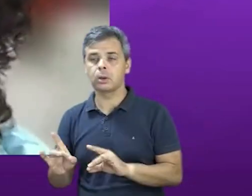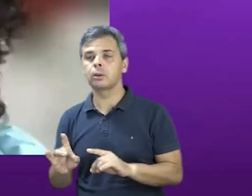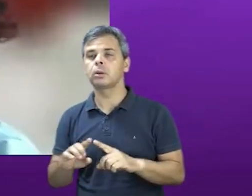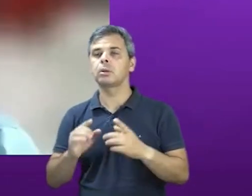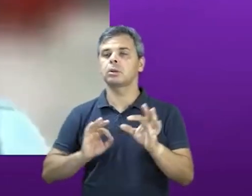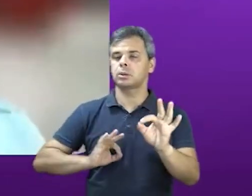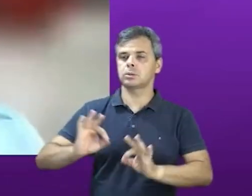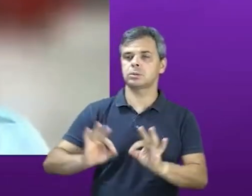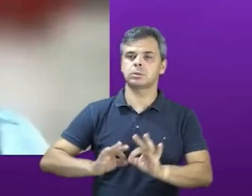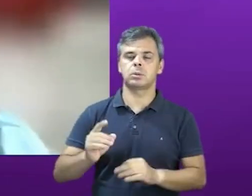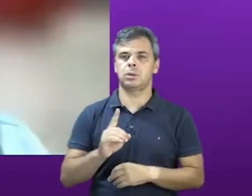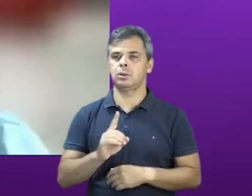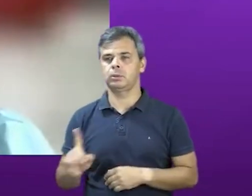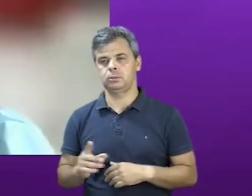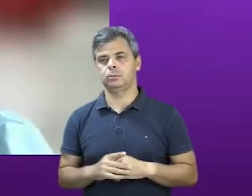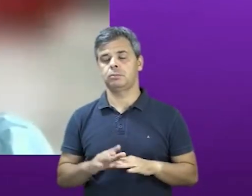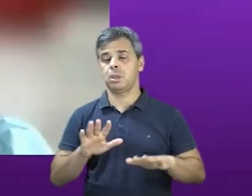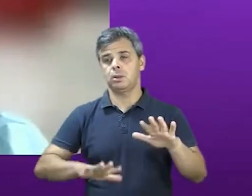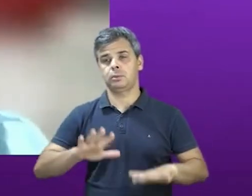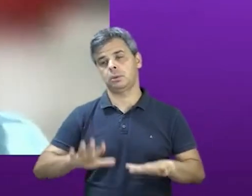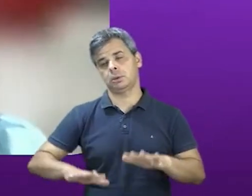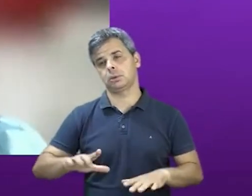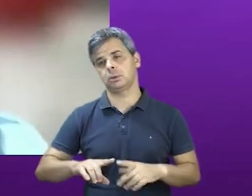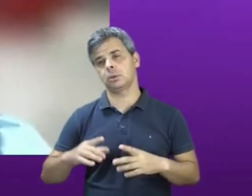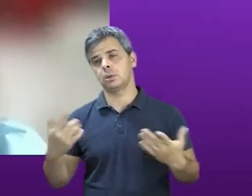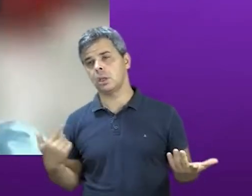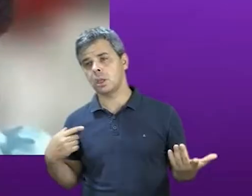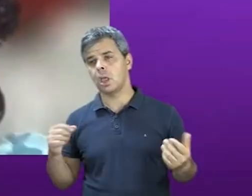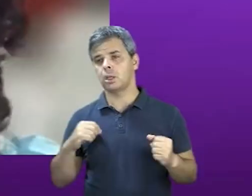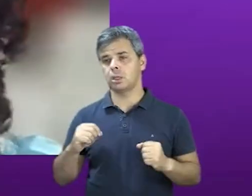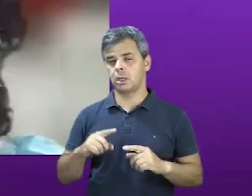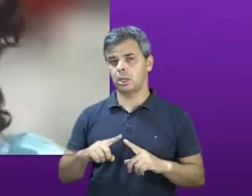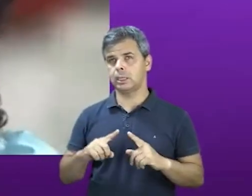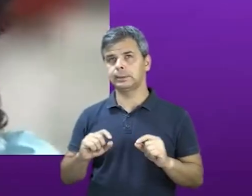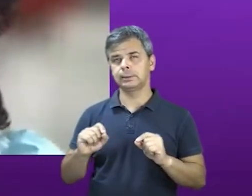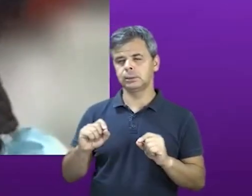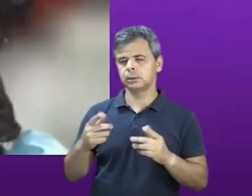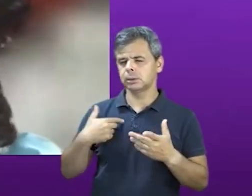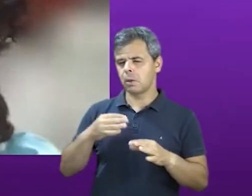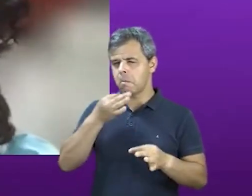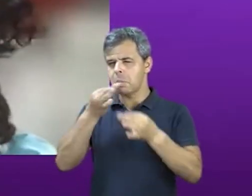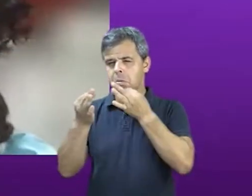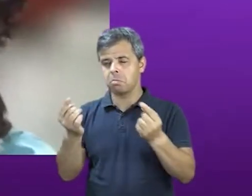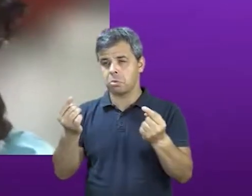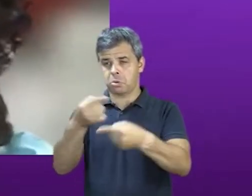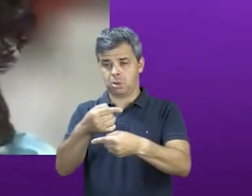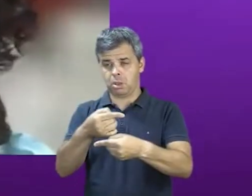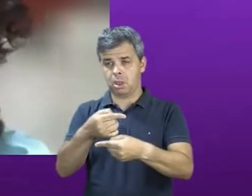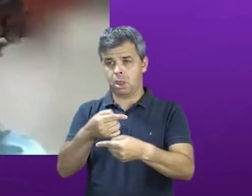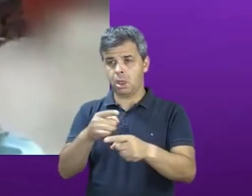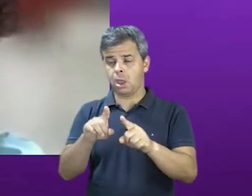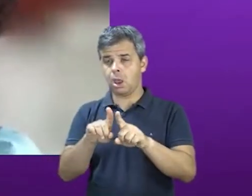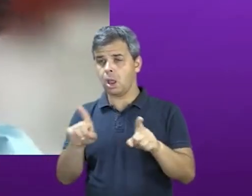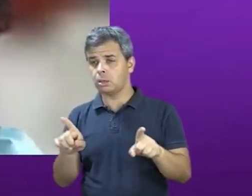forma organizada ou não, né? Às vezes, esse despertar crítico, ele se